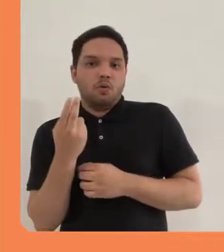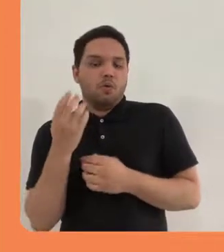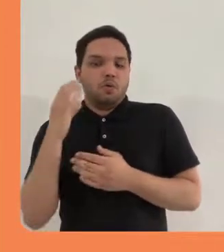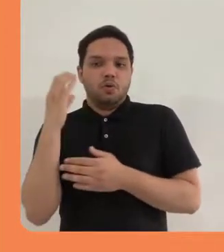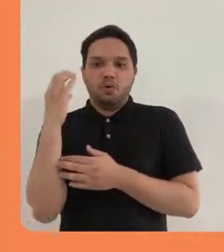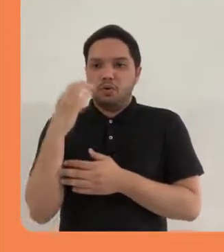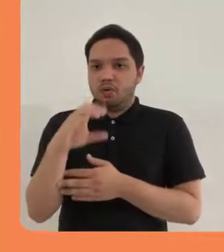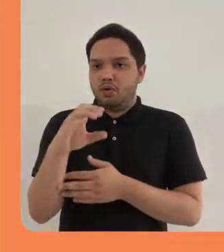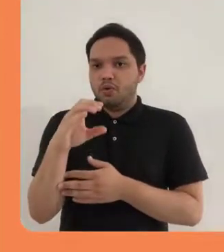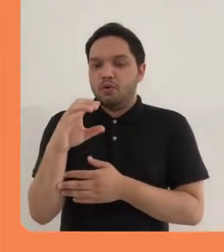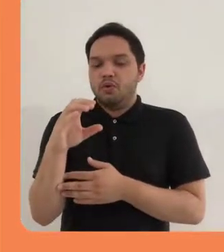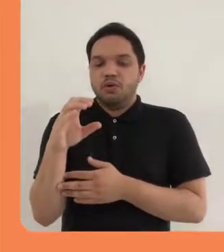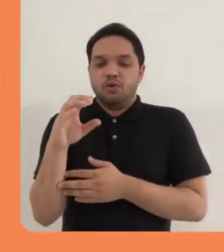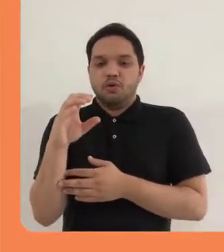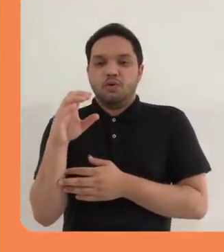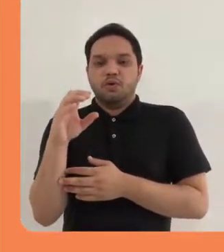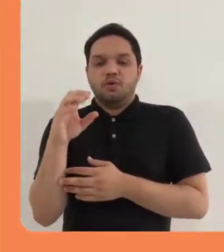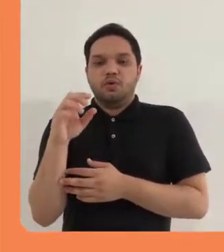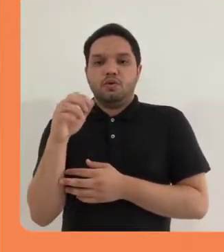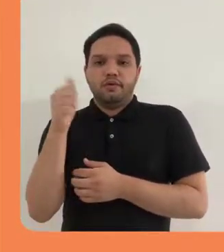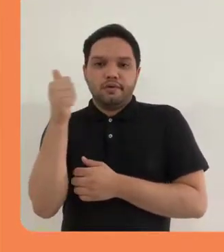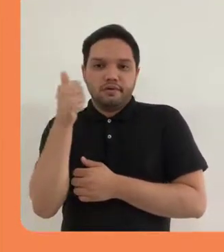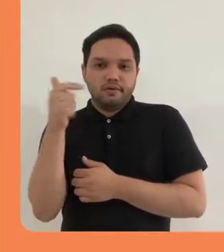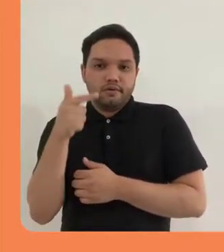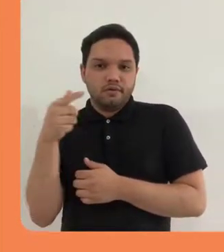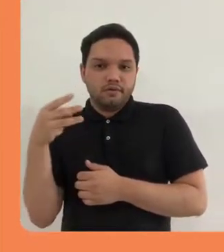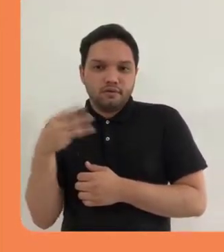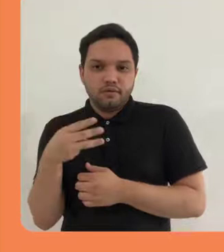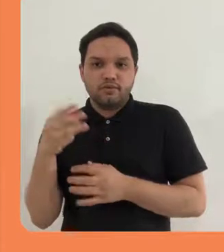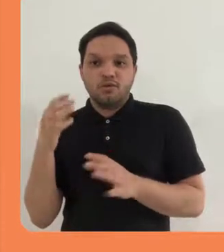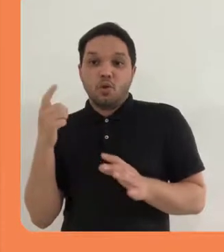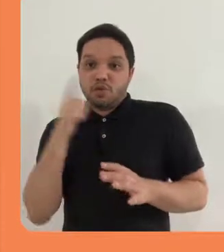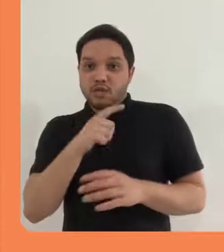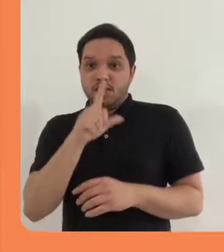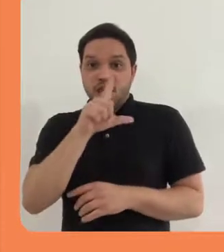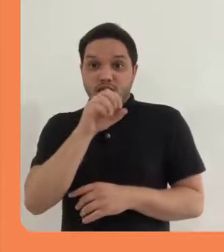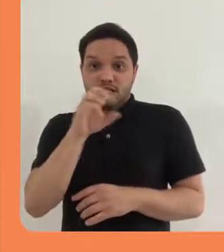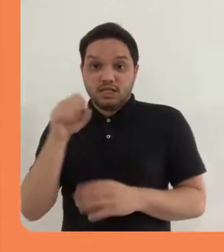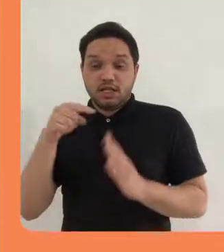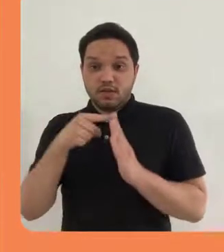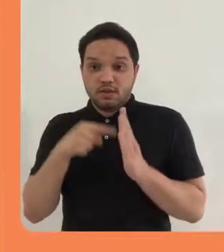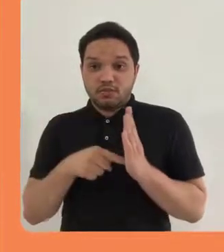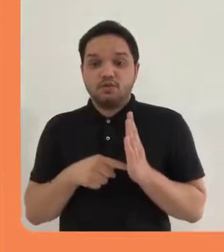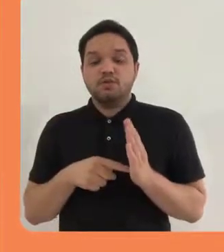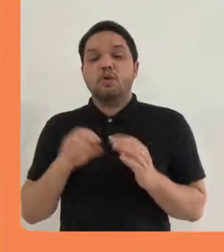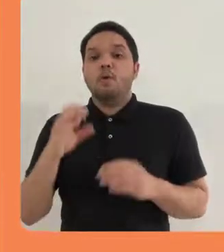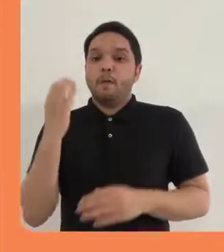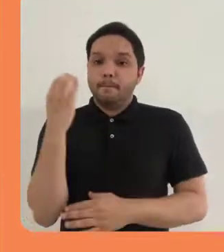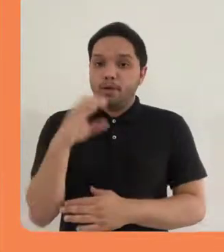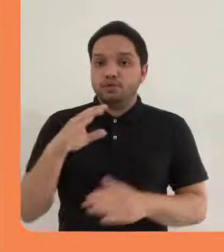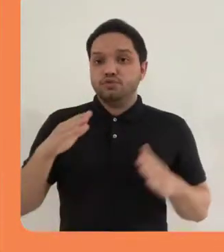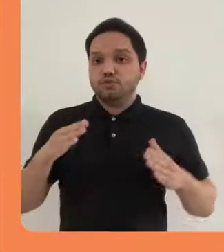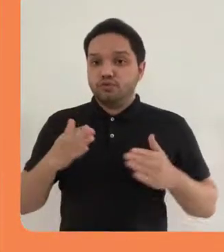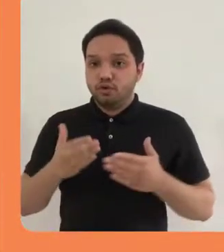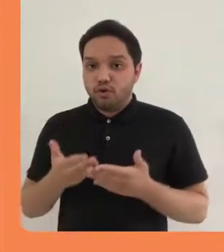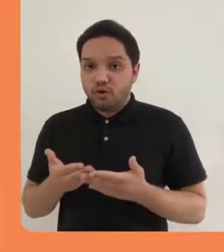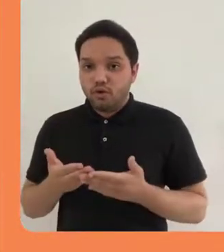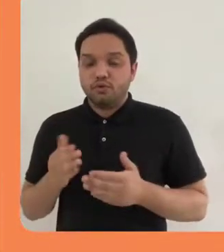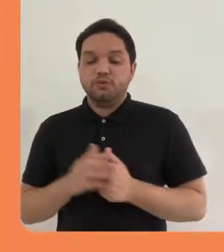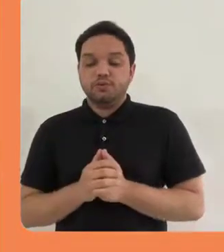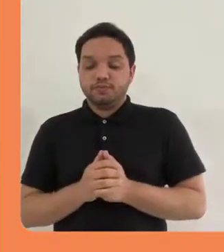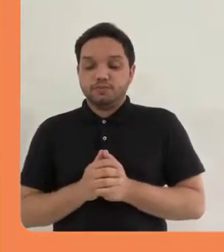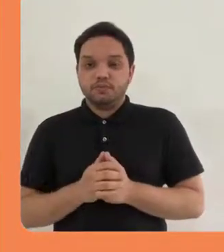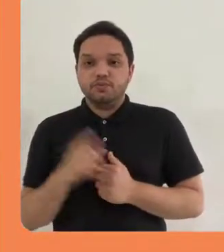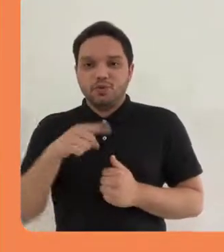mas aqui a gente ganha ponto para visualizar o curso, enviar uma tarefa. Enviar uma tarefa, uma das